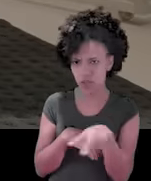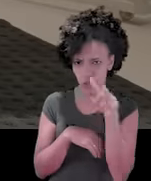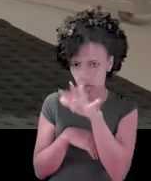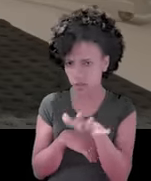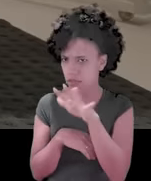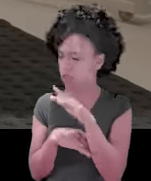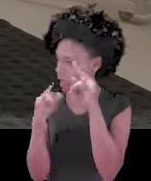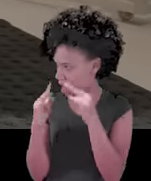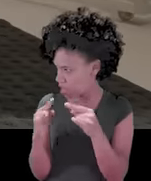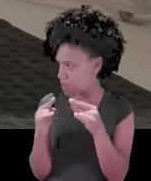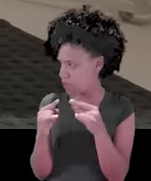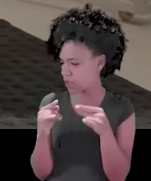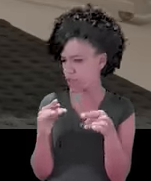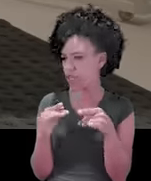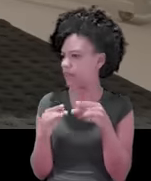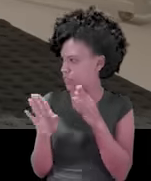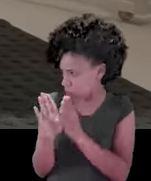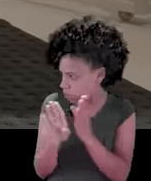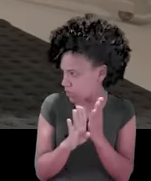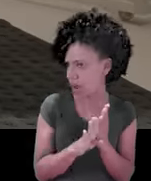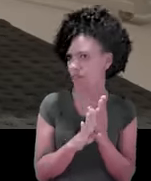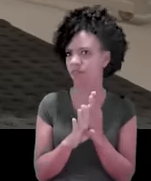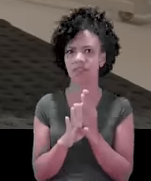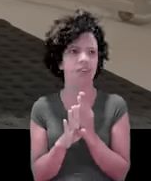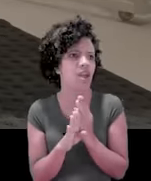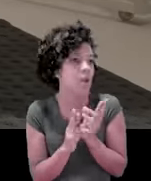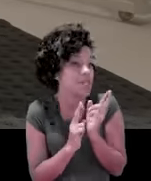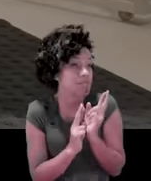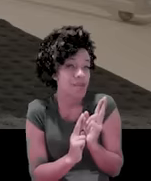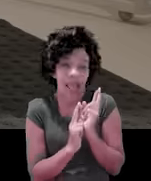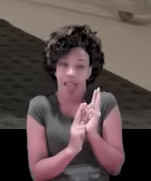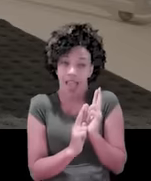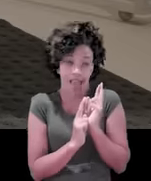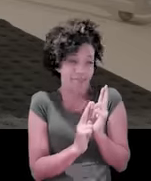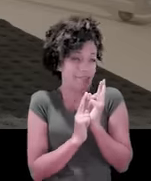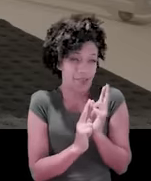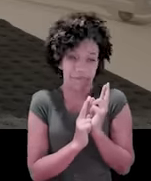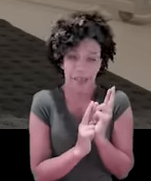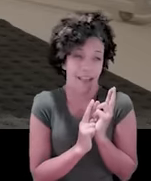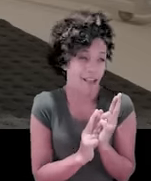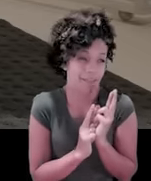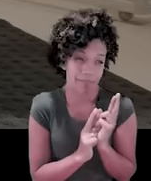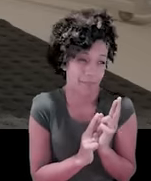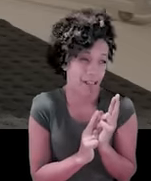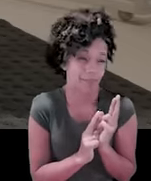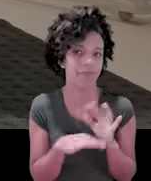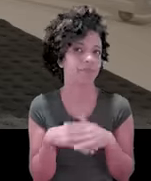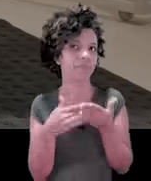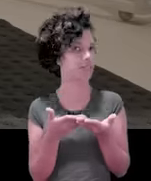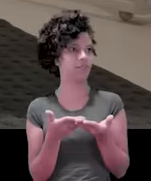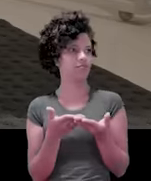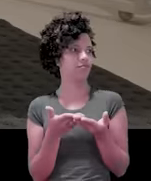visualizar essa Aldeia que você ia ser encontrado você colocar um estrela precisa na mente eu esperava ela